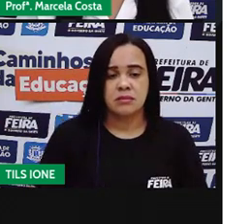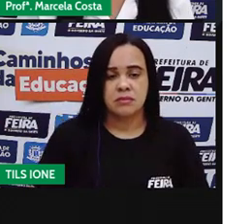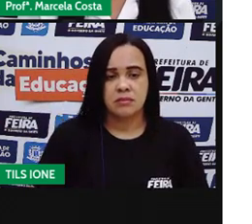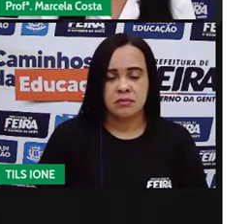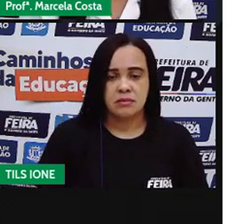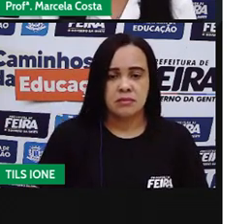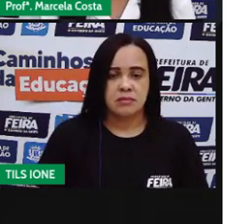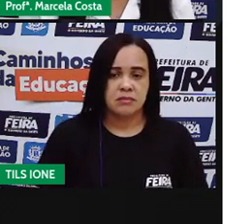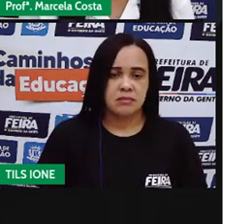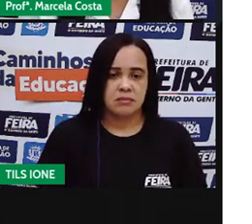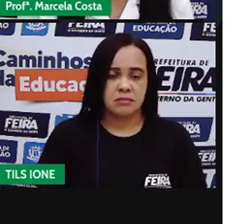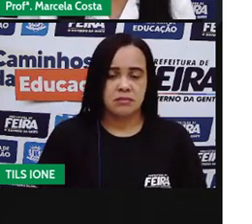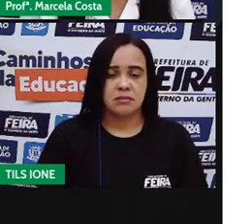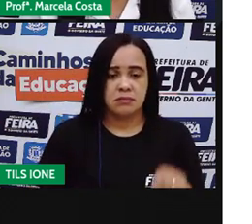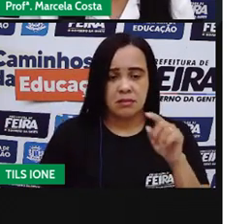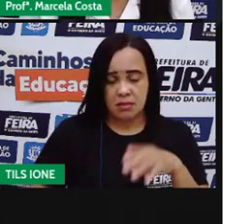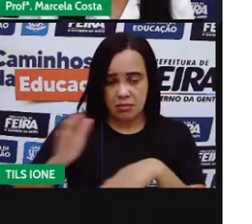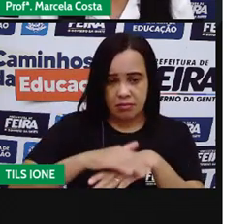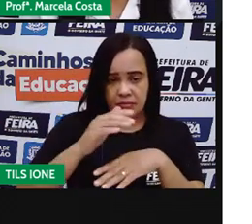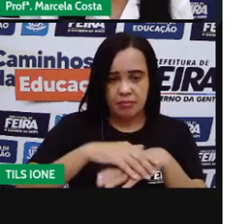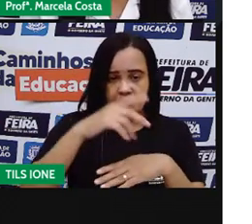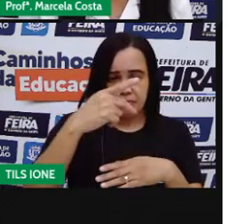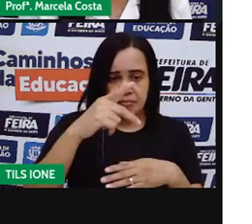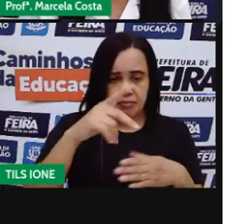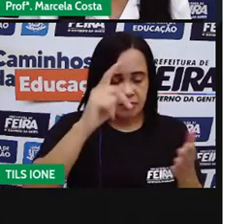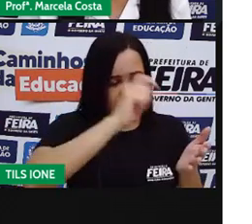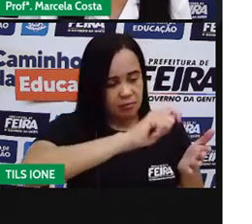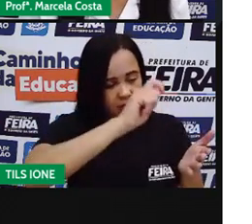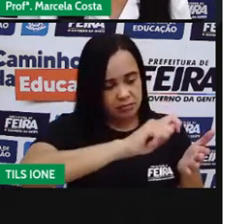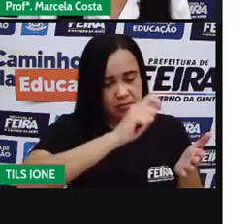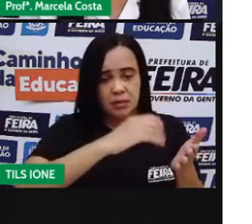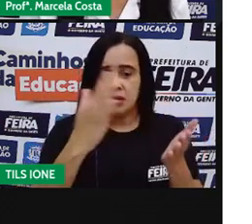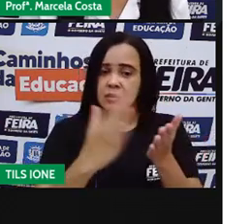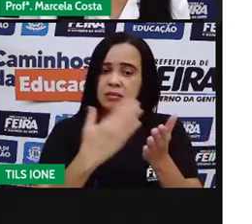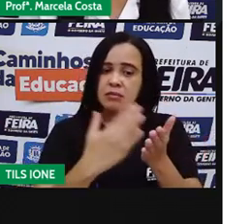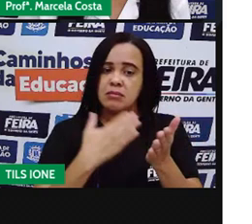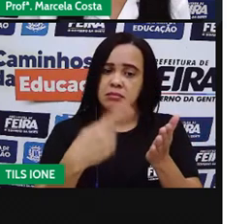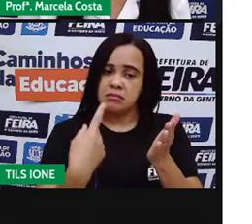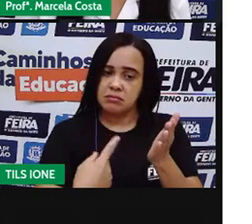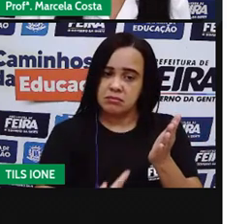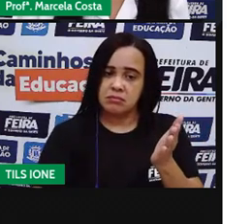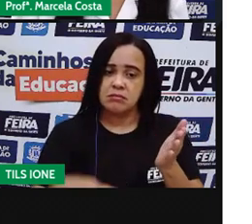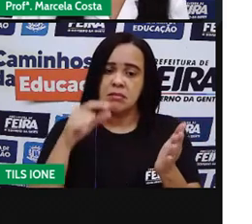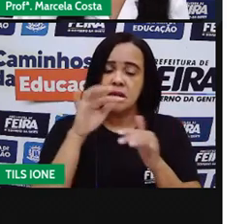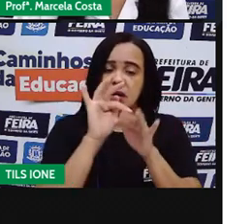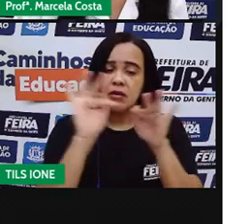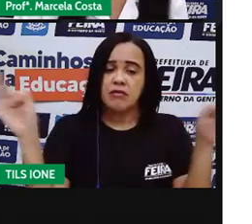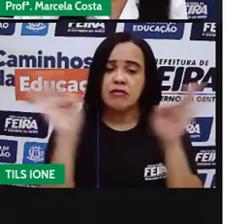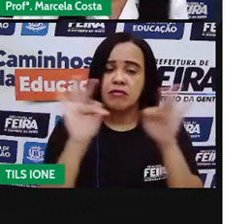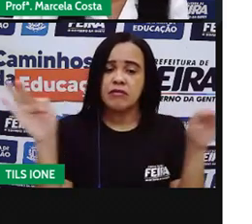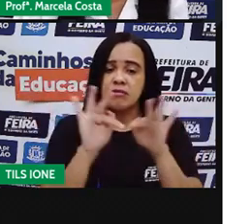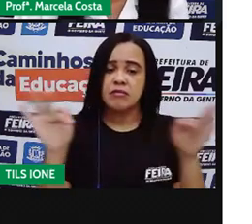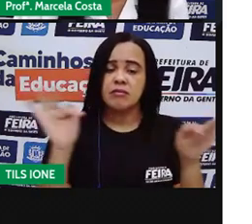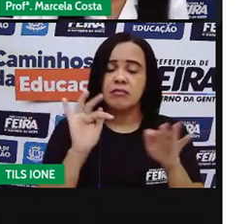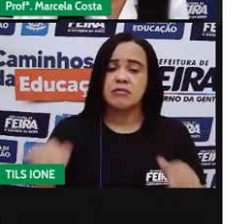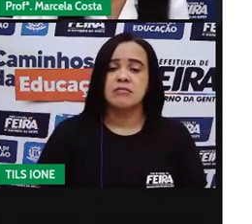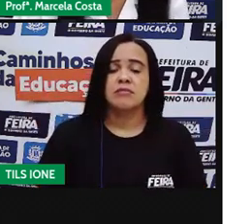que você vai escrever aí no seu caderno a frase,